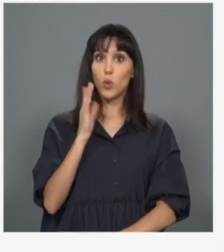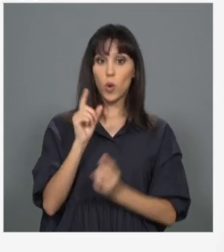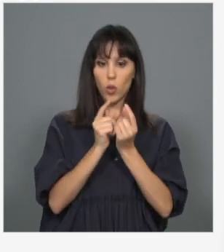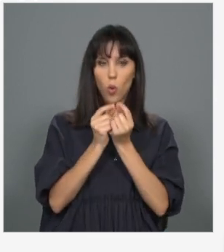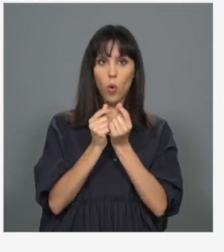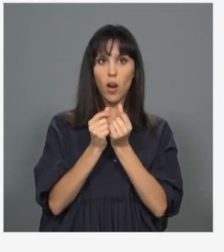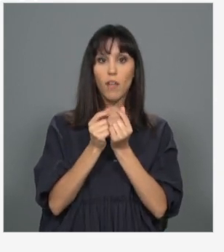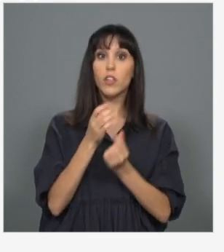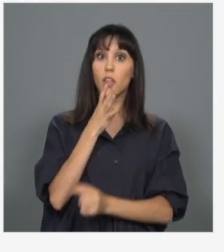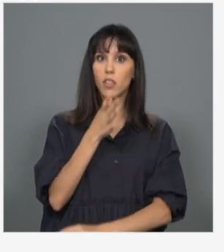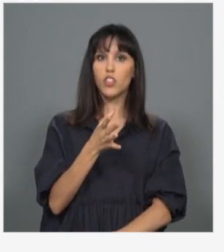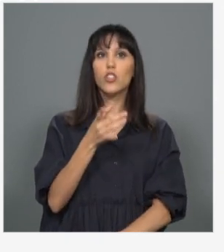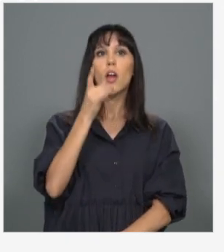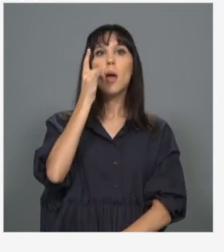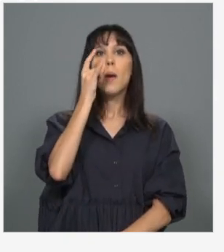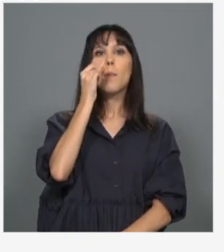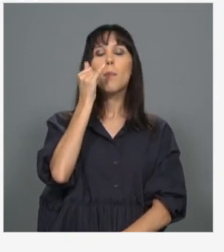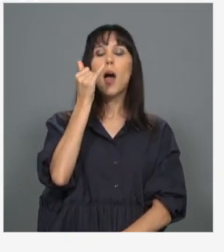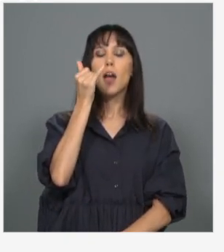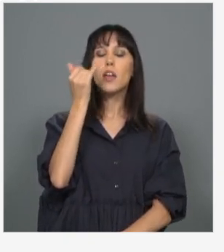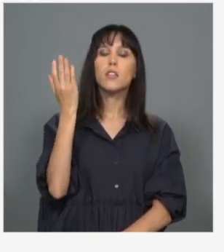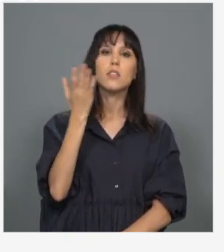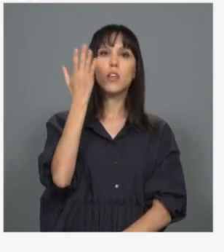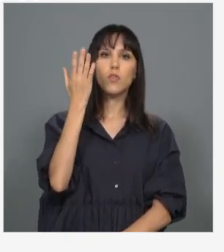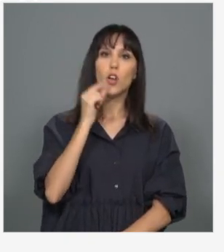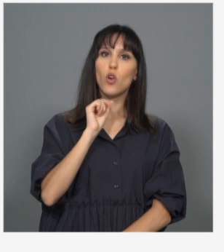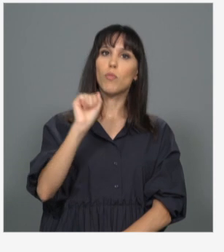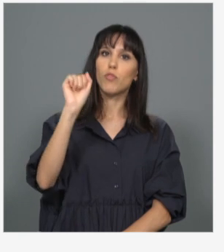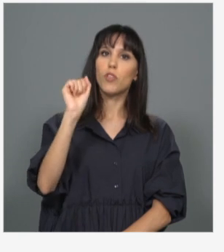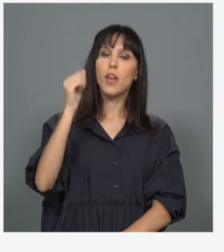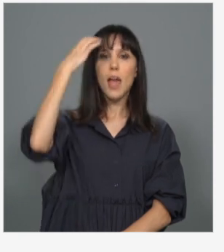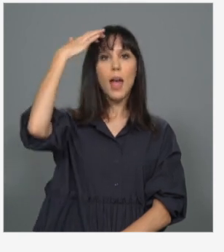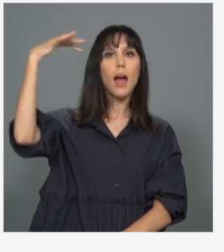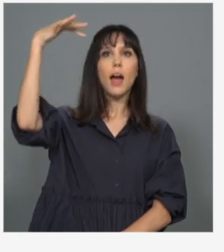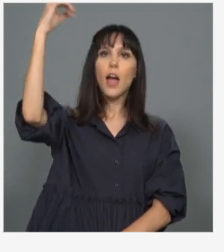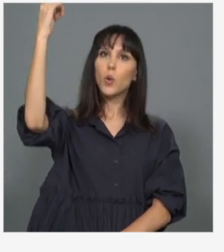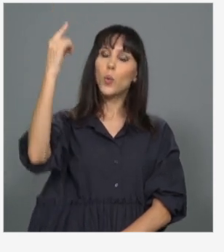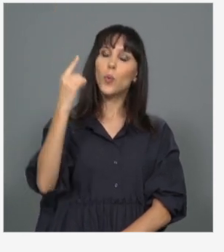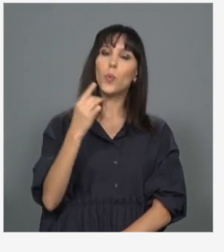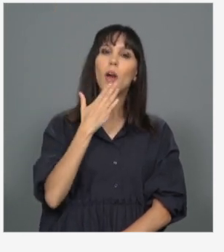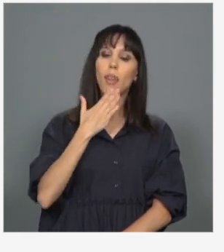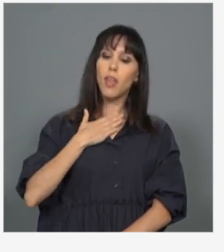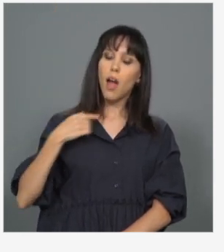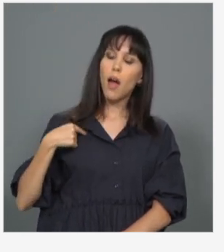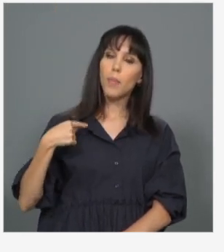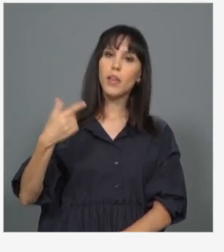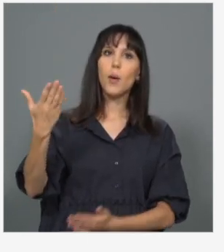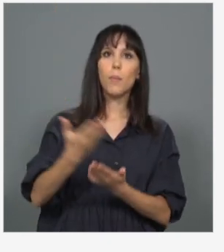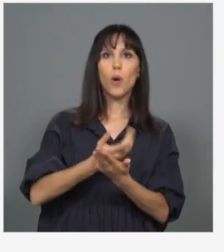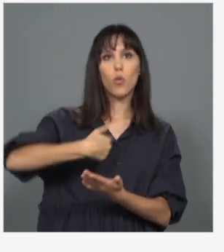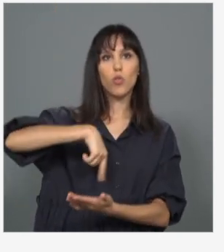dizei: Pai, santificado seja o vosso nome, venha o vosso reino. Dai-nos em cada dia o pão da